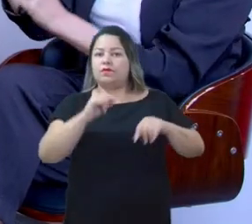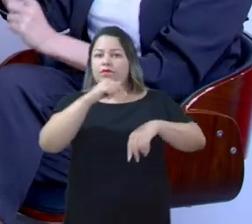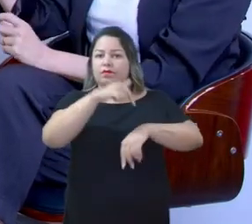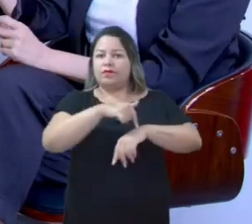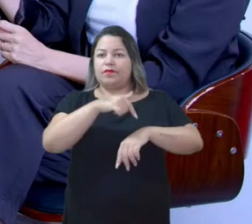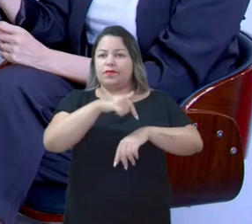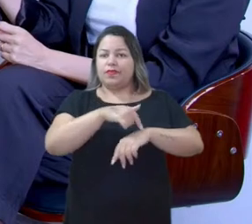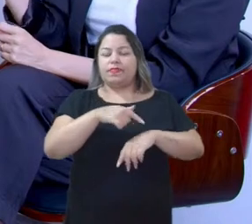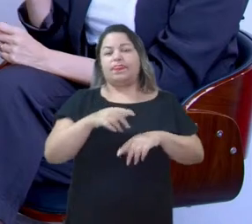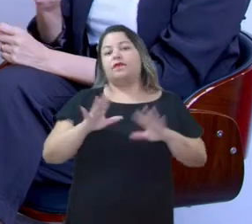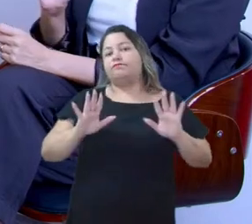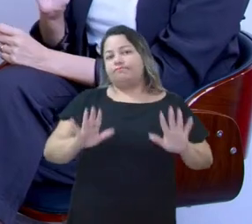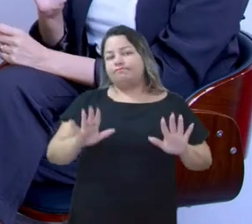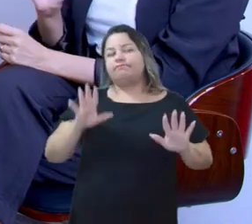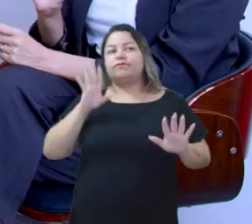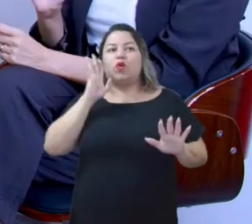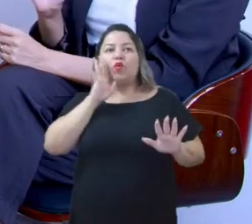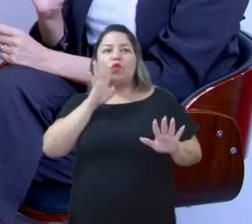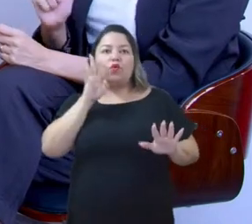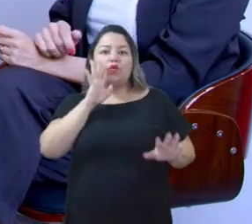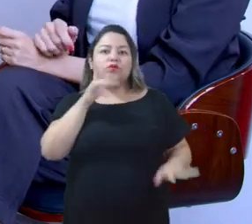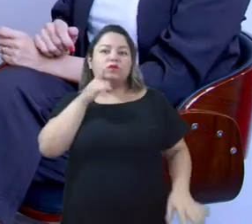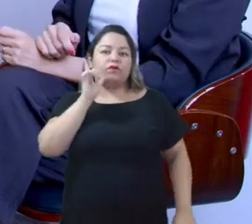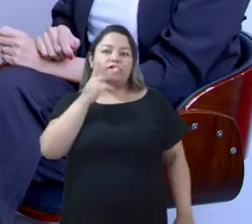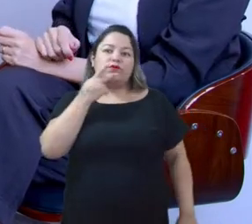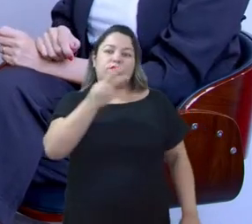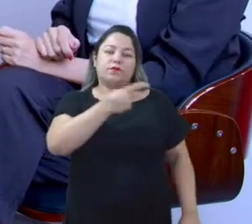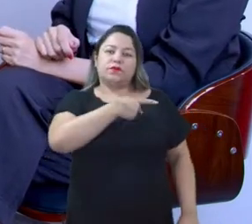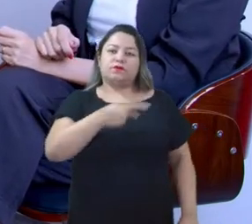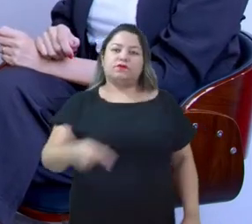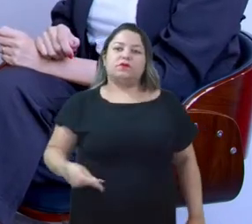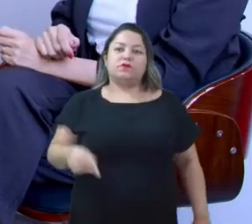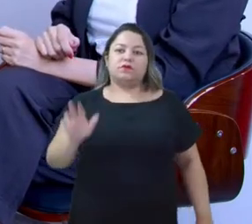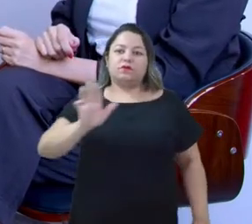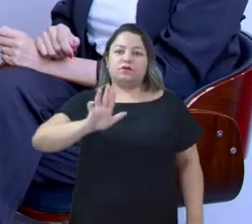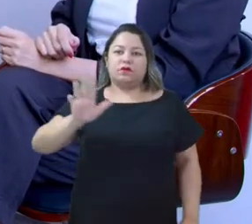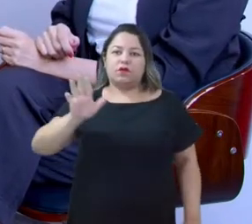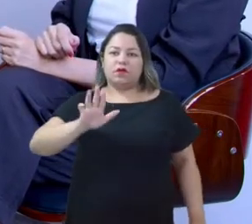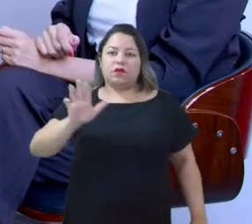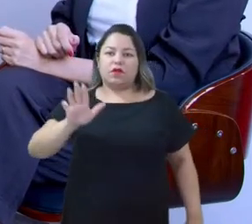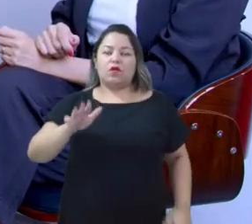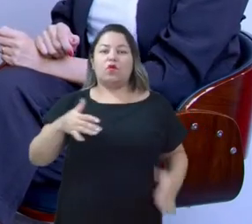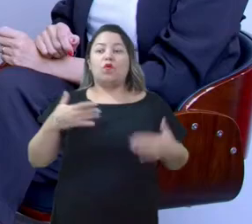Então isso é legal, Larissa. Ontem eu falei com o presidente Lula.